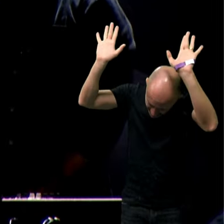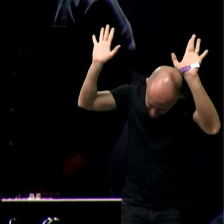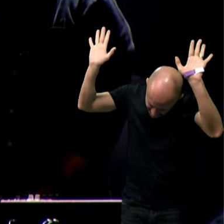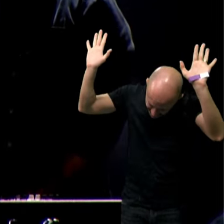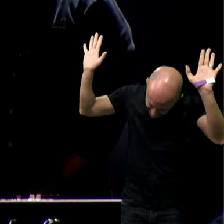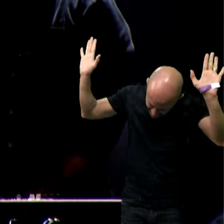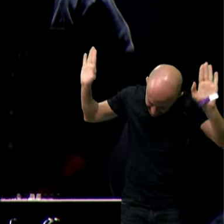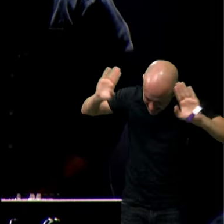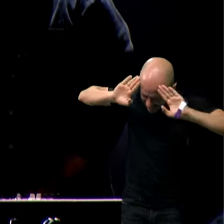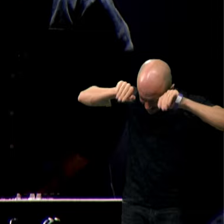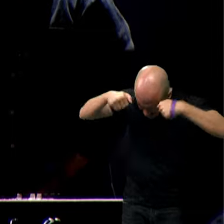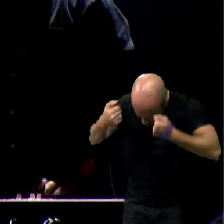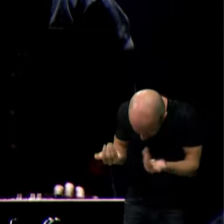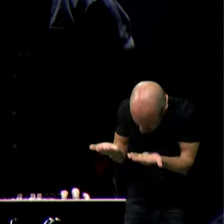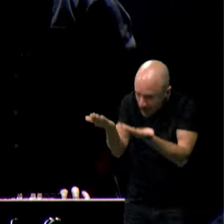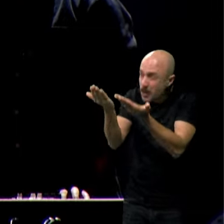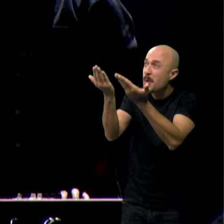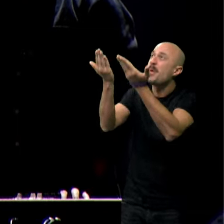glória,